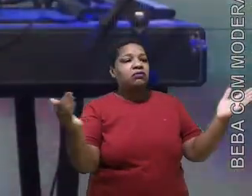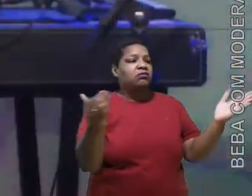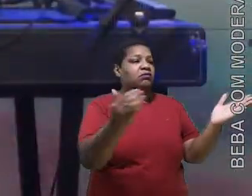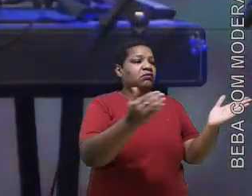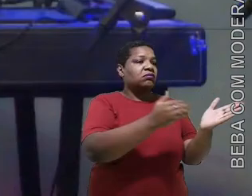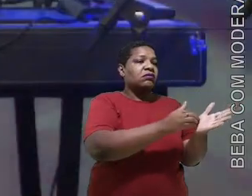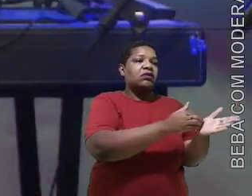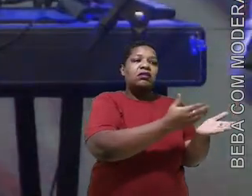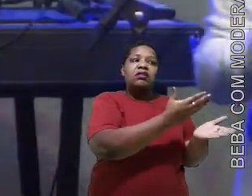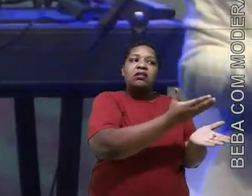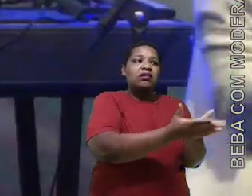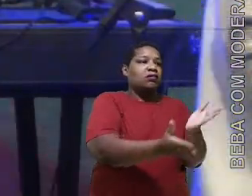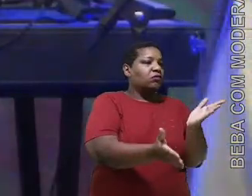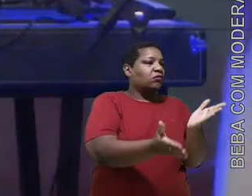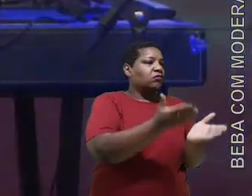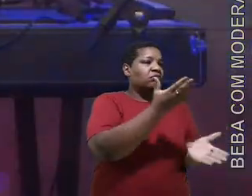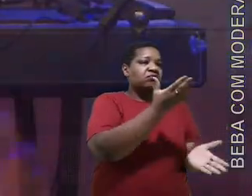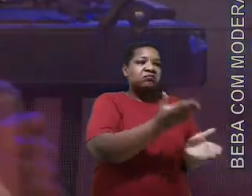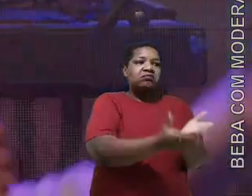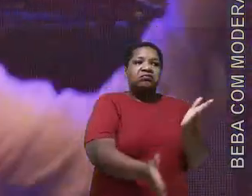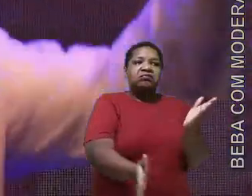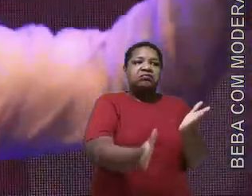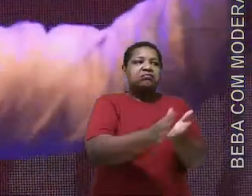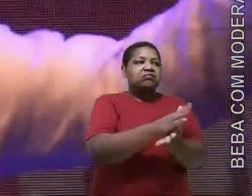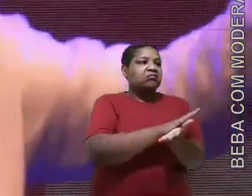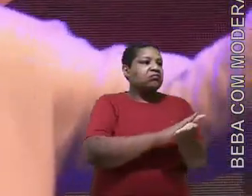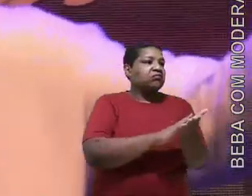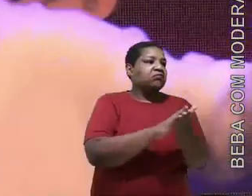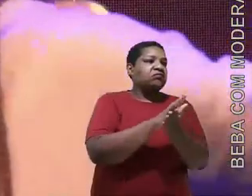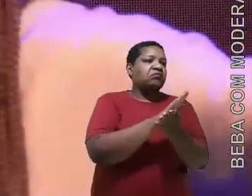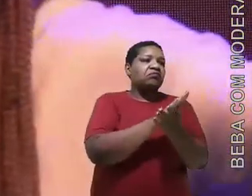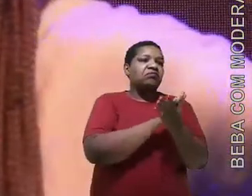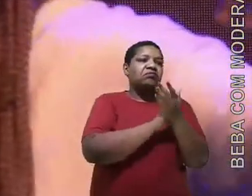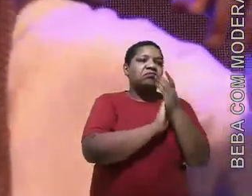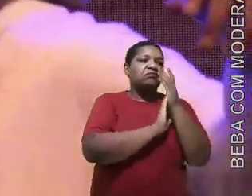não chorar né